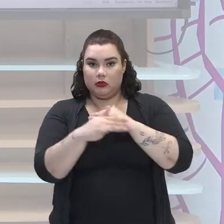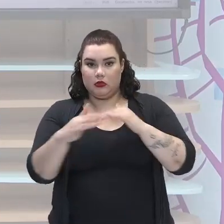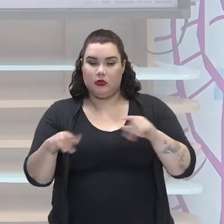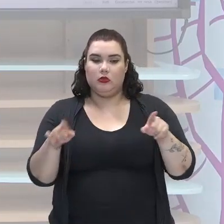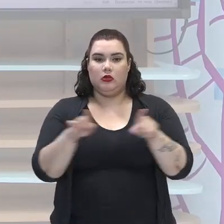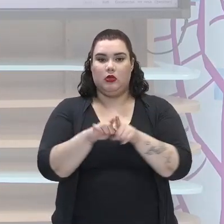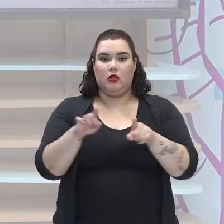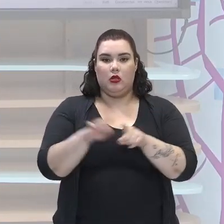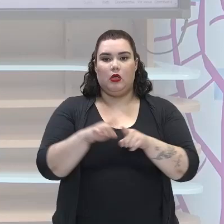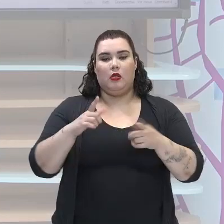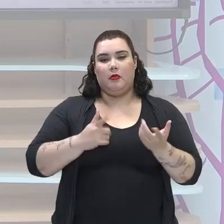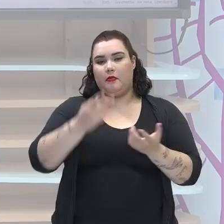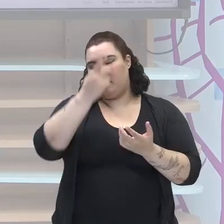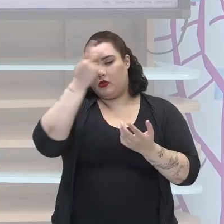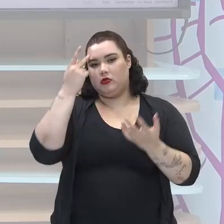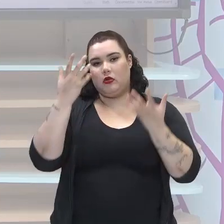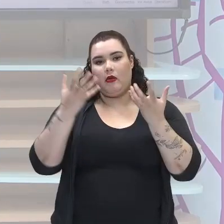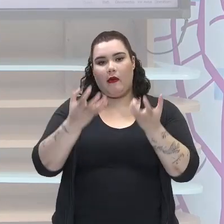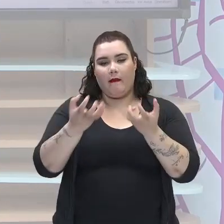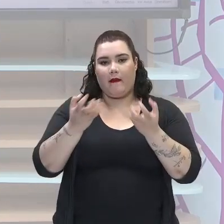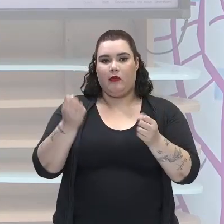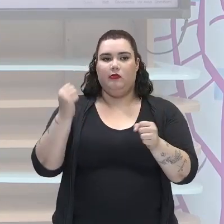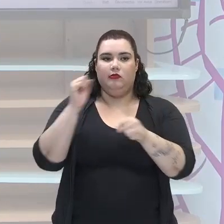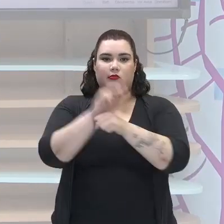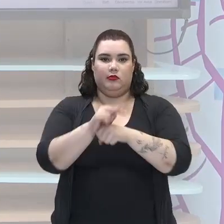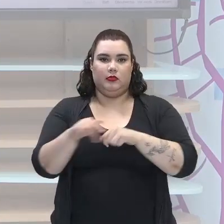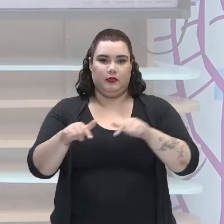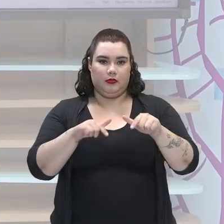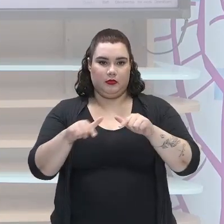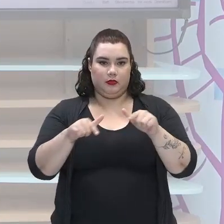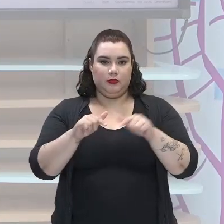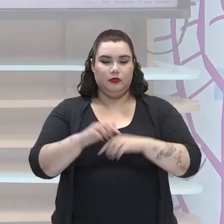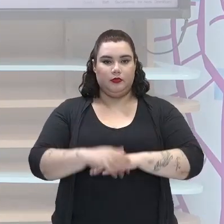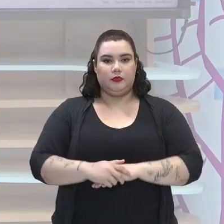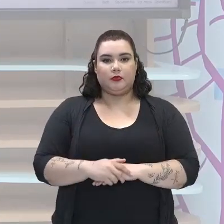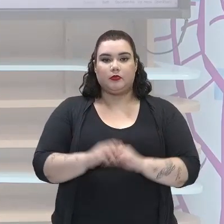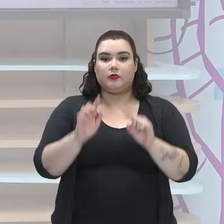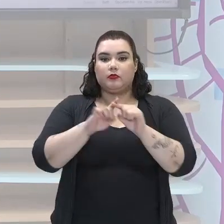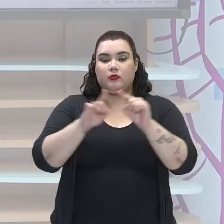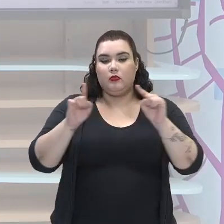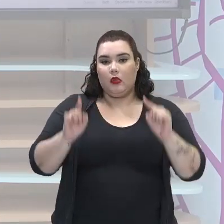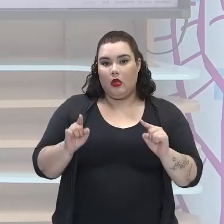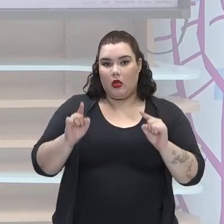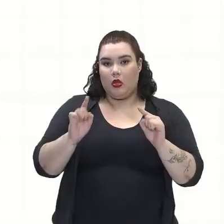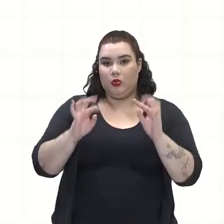acaba atraindo muitas pessoas que não têm esse acesso aí. Mas nem